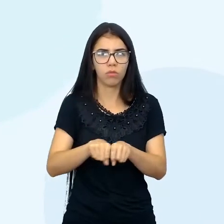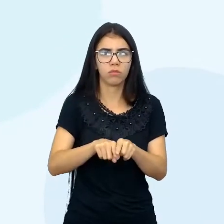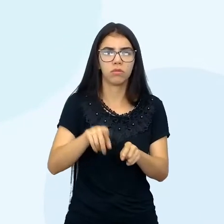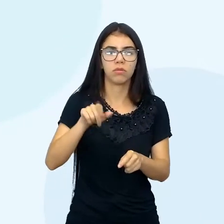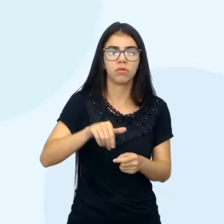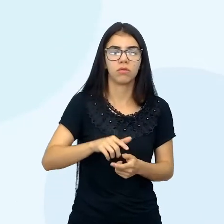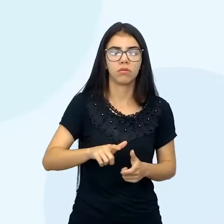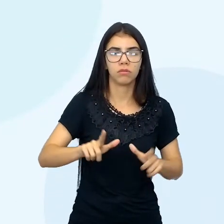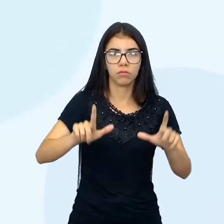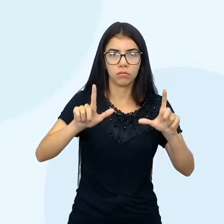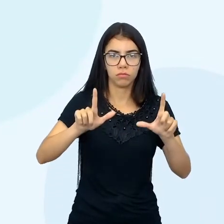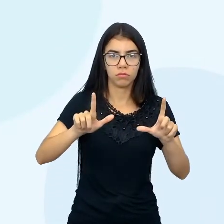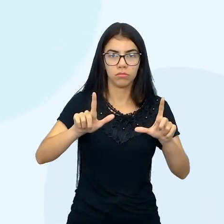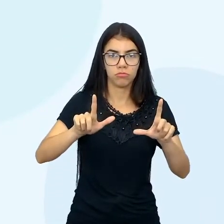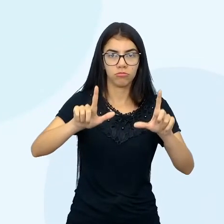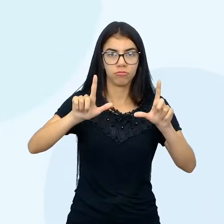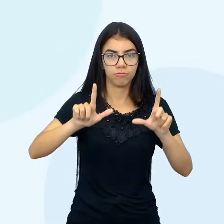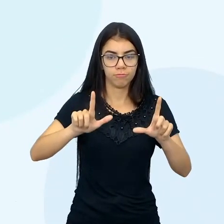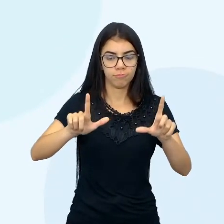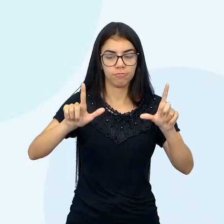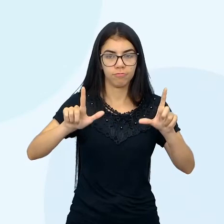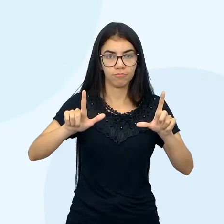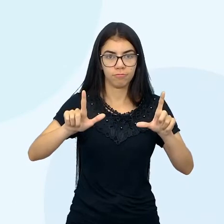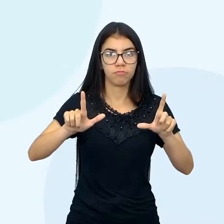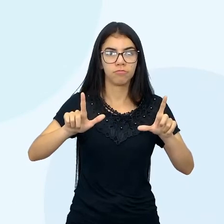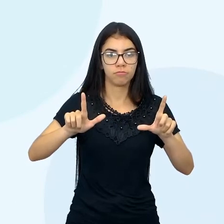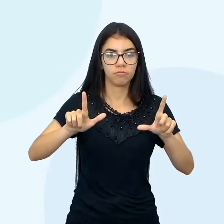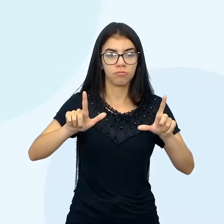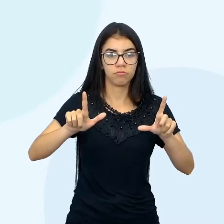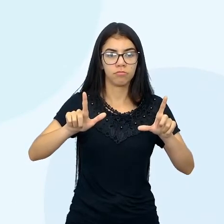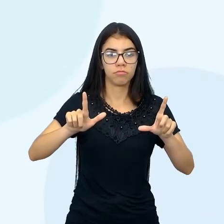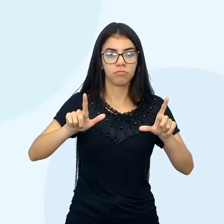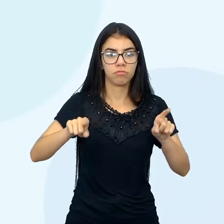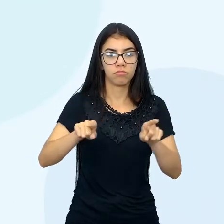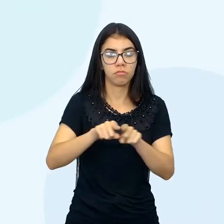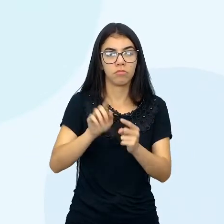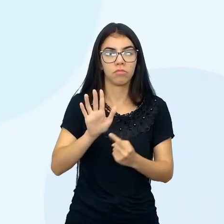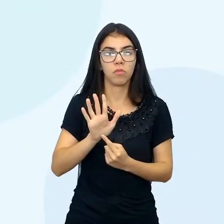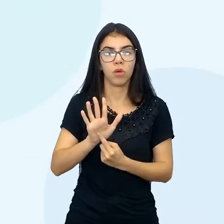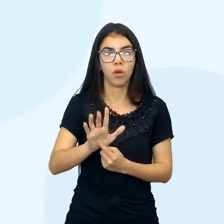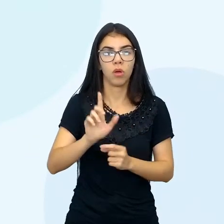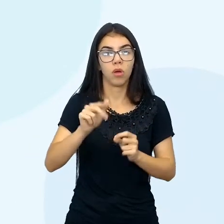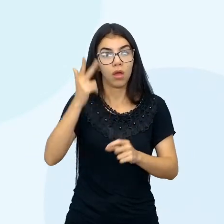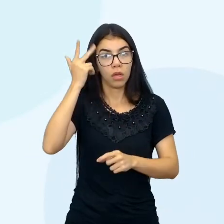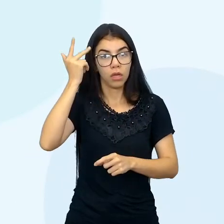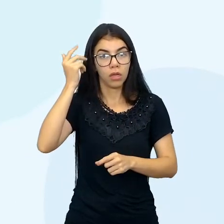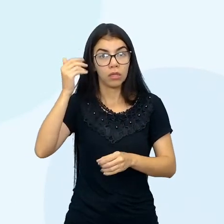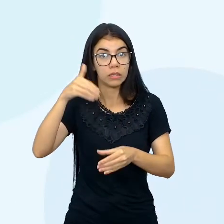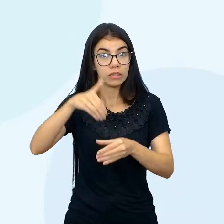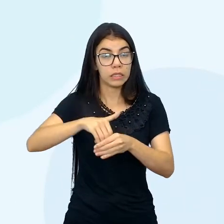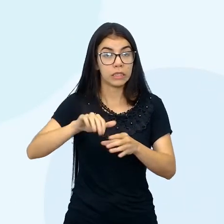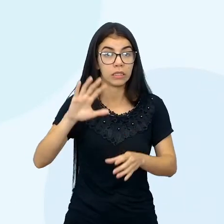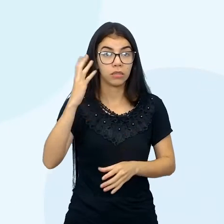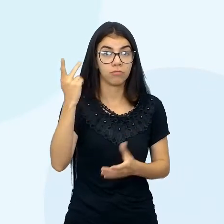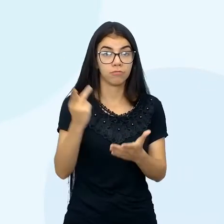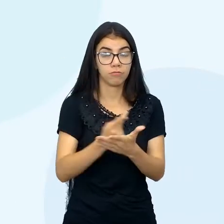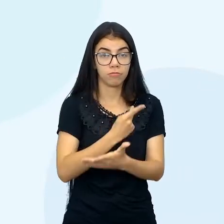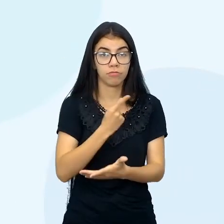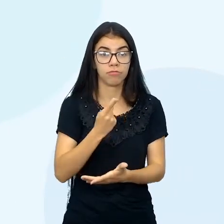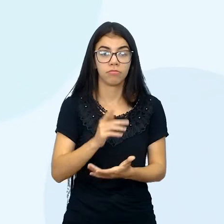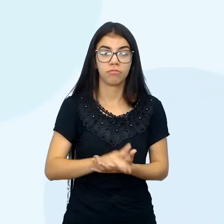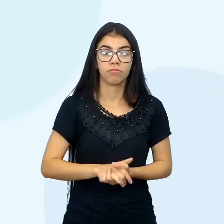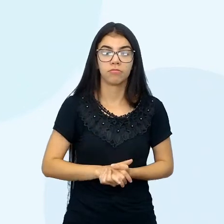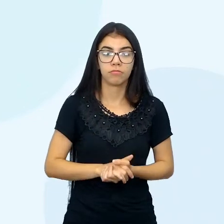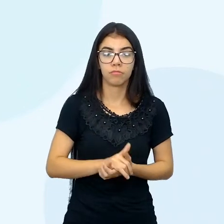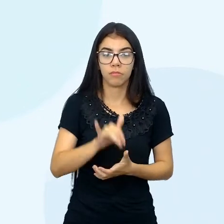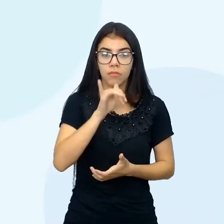Diminuir. Opa, voltei aqui. Diminuir. E aí mostrar que está tudo normal, mas tem algo acontecendo de errado. Até que isso impacta eu